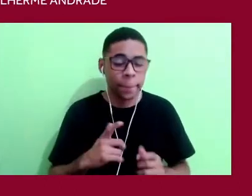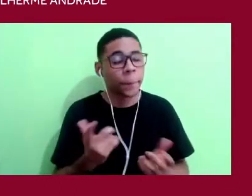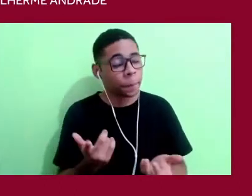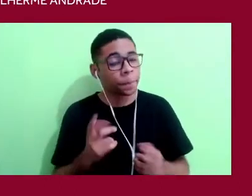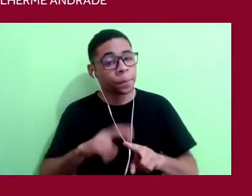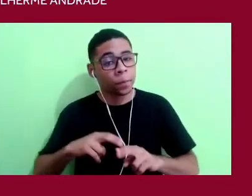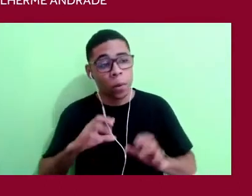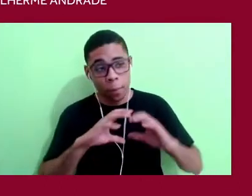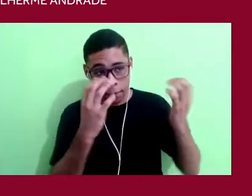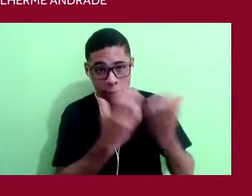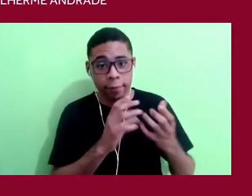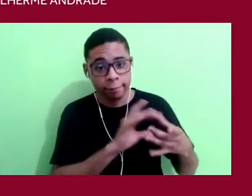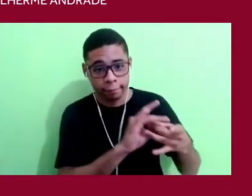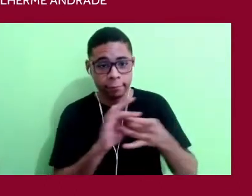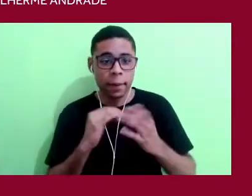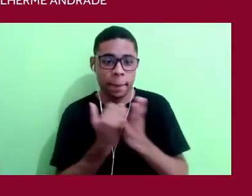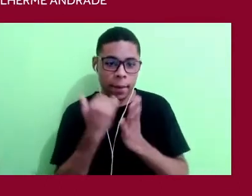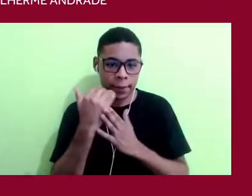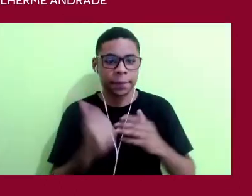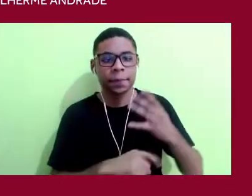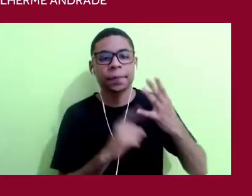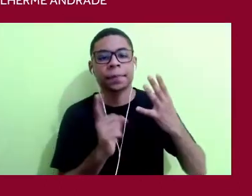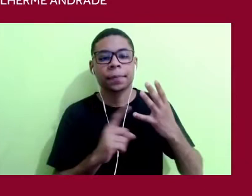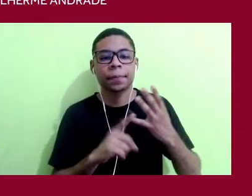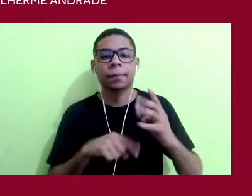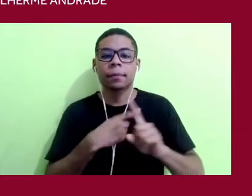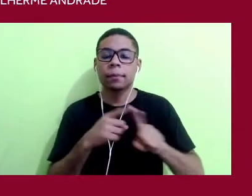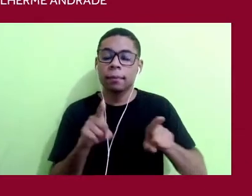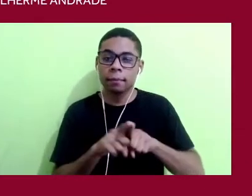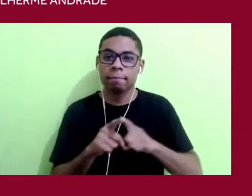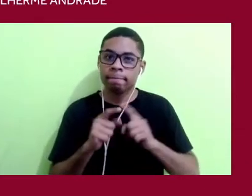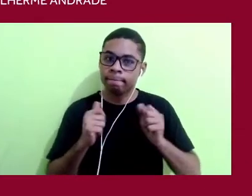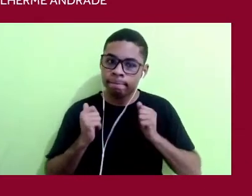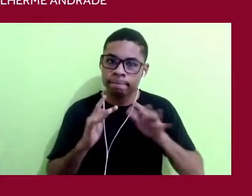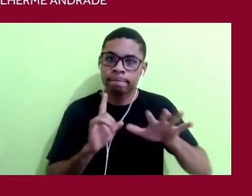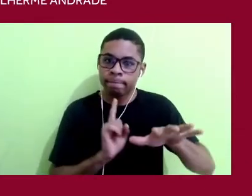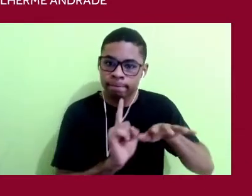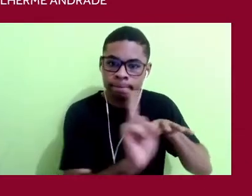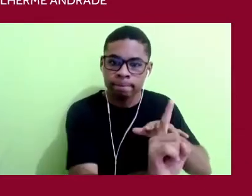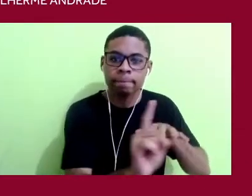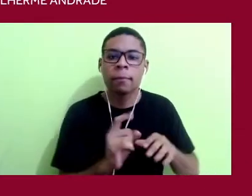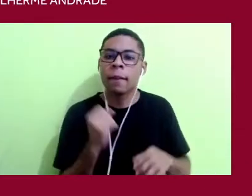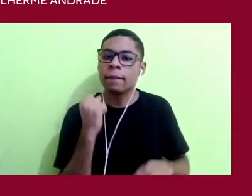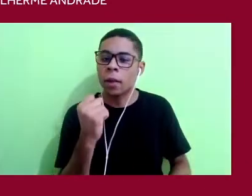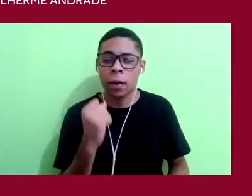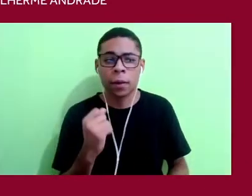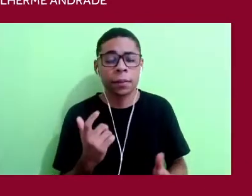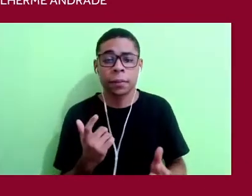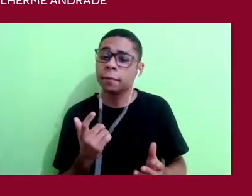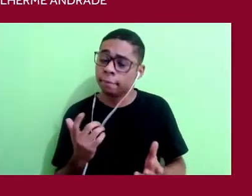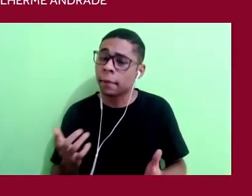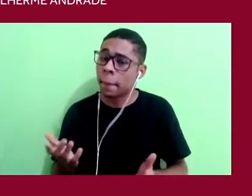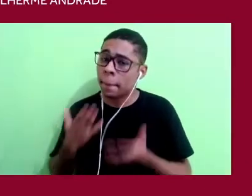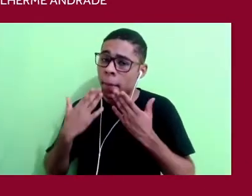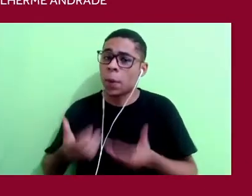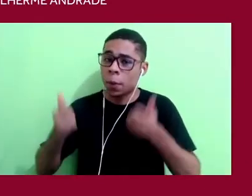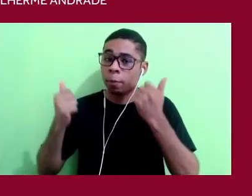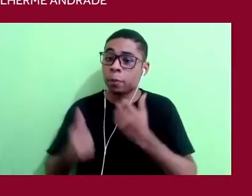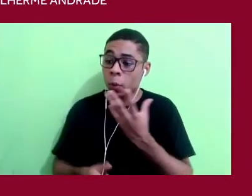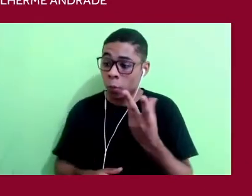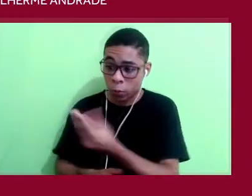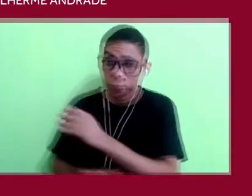né? Aumento da interação e do engajamento. Muitas pessoas, muitos profissionais